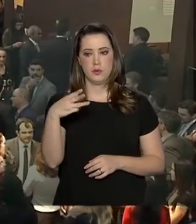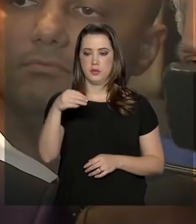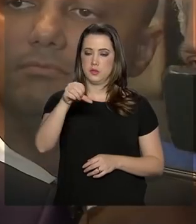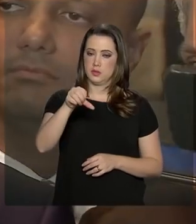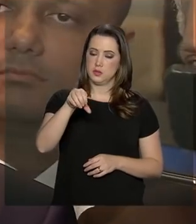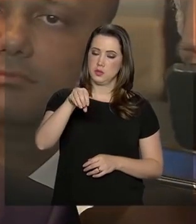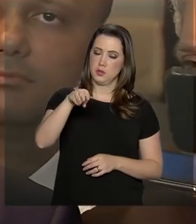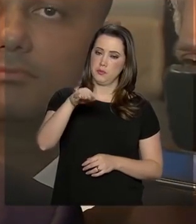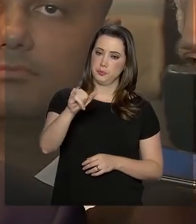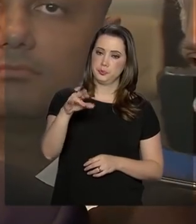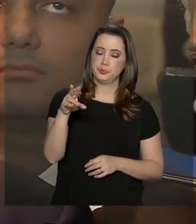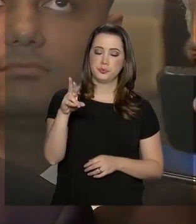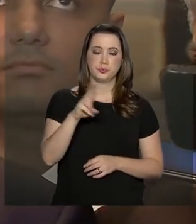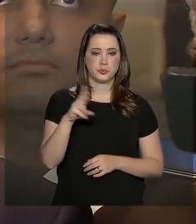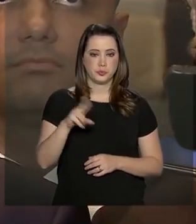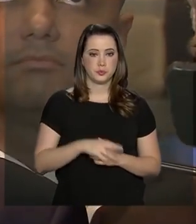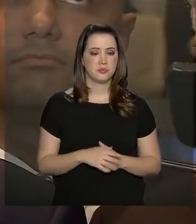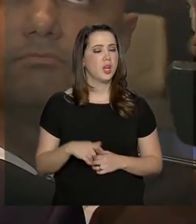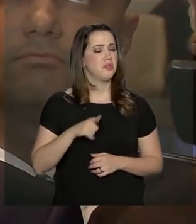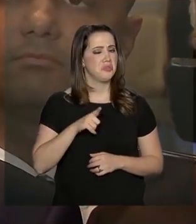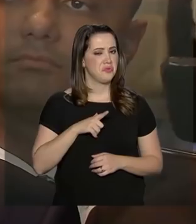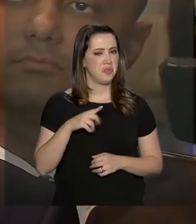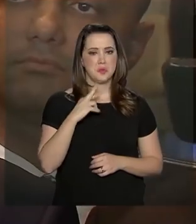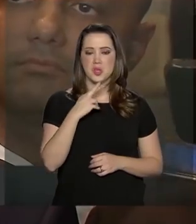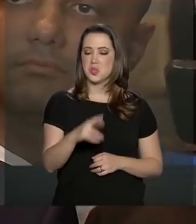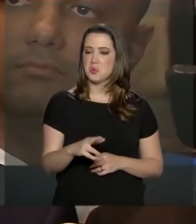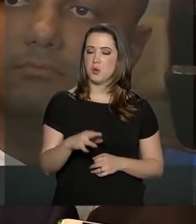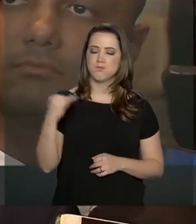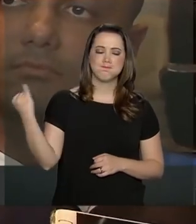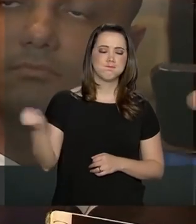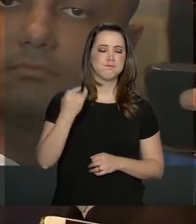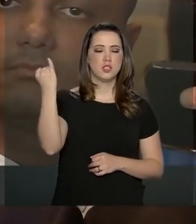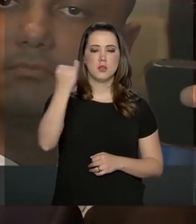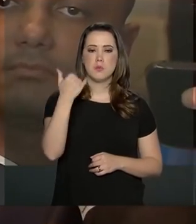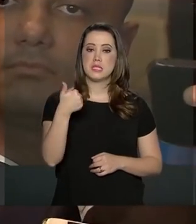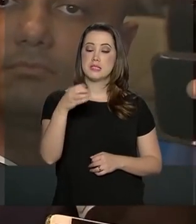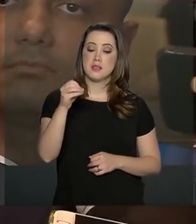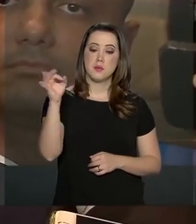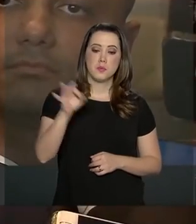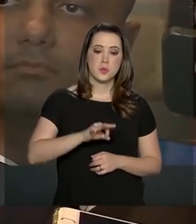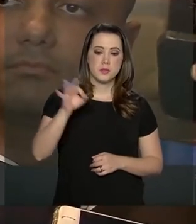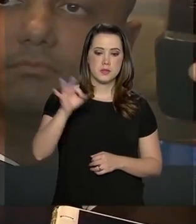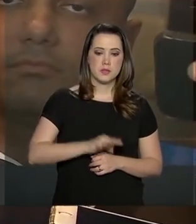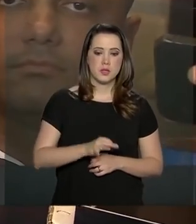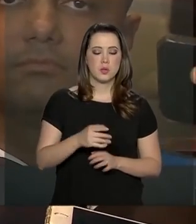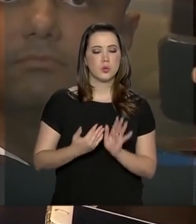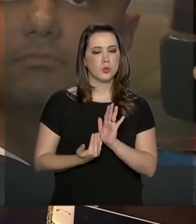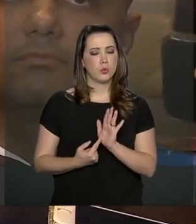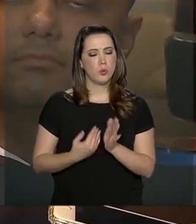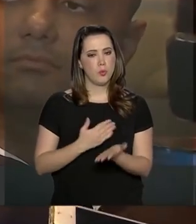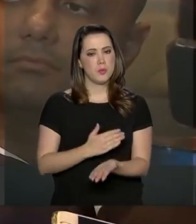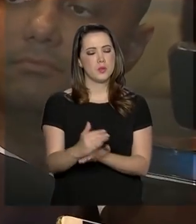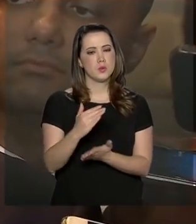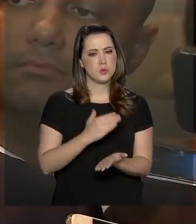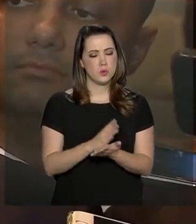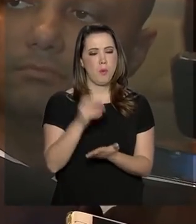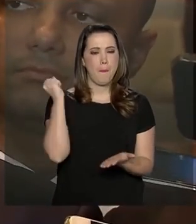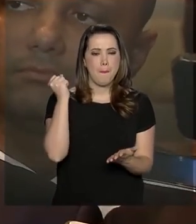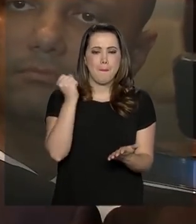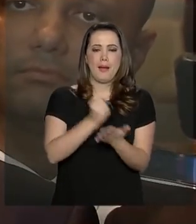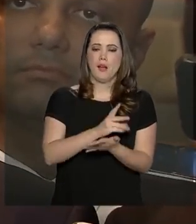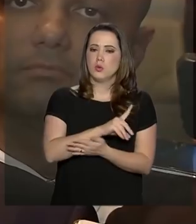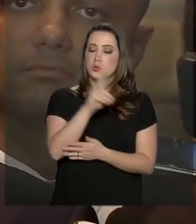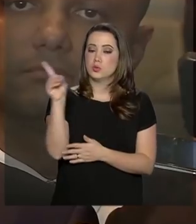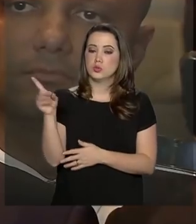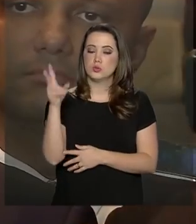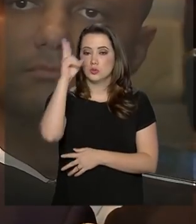R$ 1,39 bilhões. Tivemos um resultado excepcional, né? 100% de ágio naquilo que foi estabelecido. É um marco. É um dia